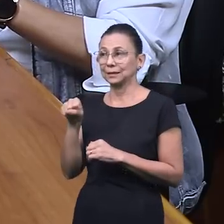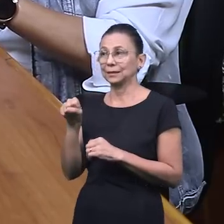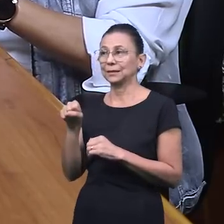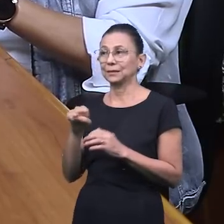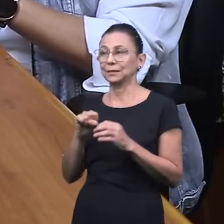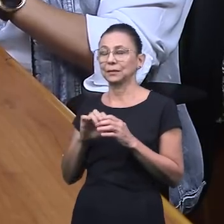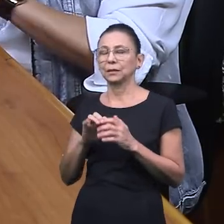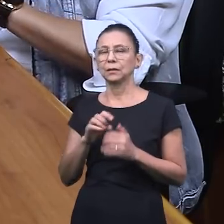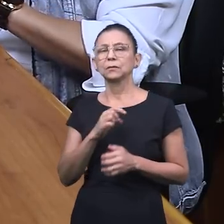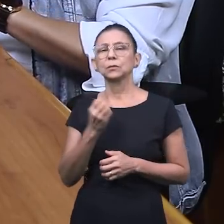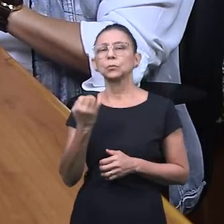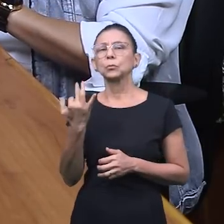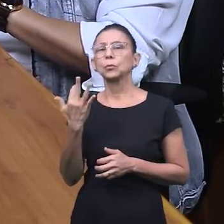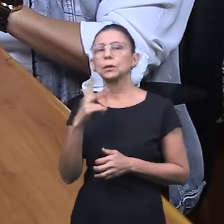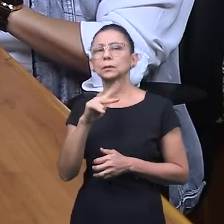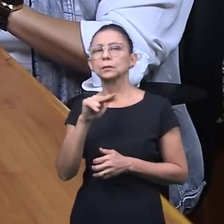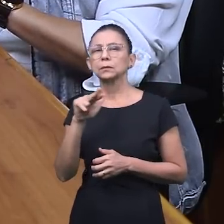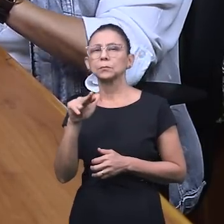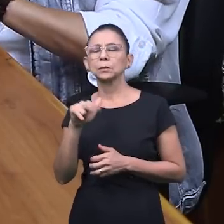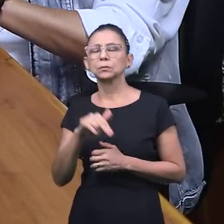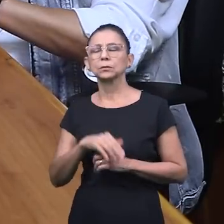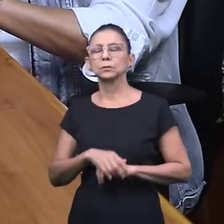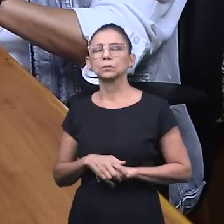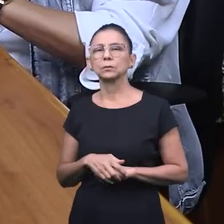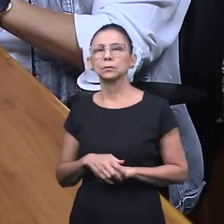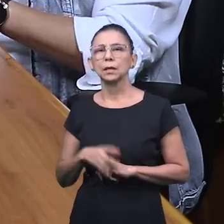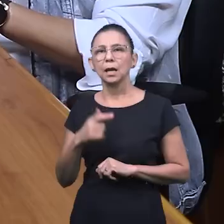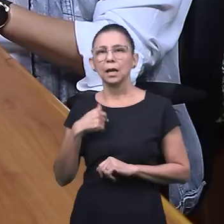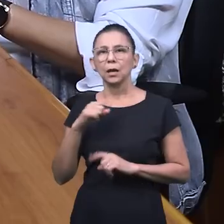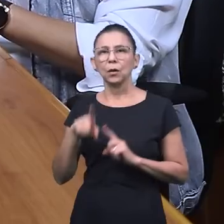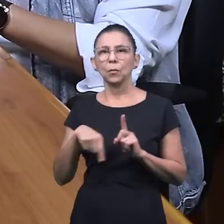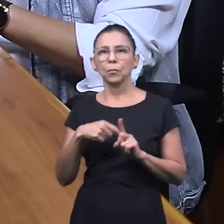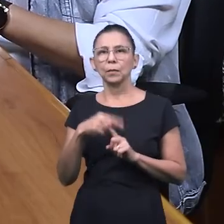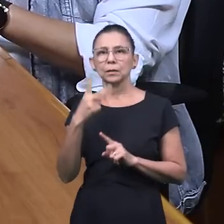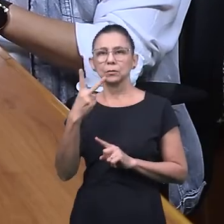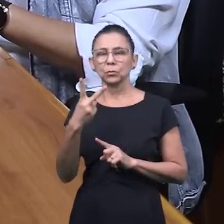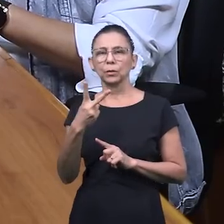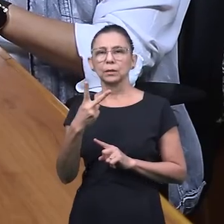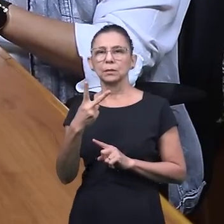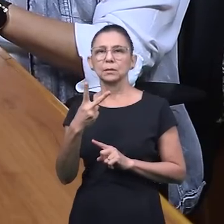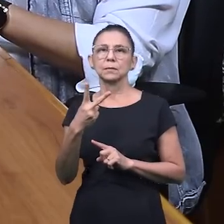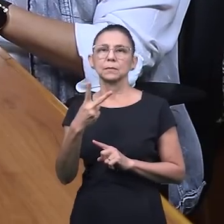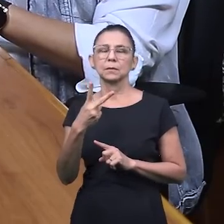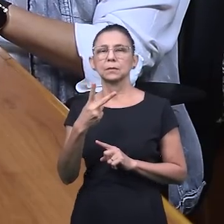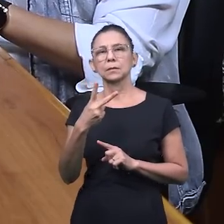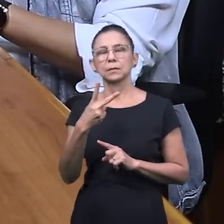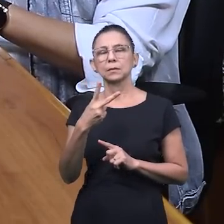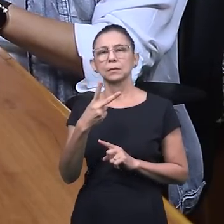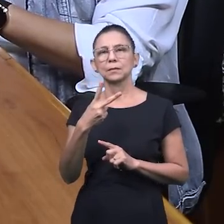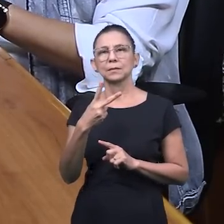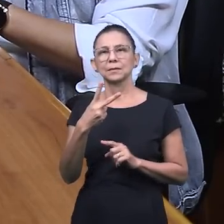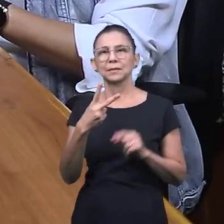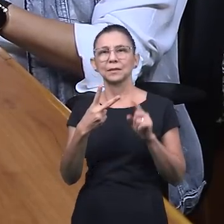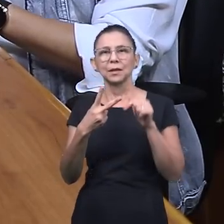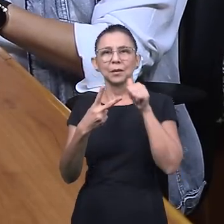tempo todo. Vocês são em quantos irmãos? Eu mais 2 irmãos, mais um casal. Como é o nome deles?